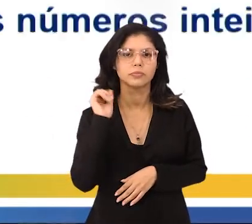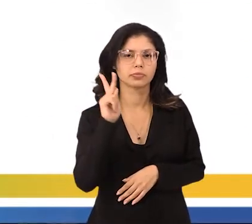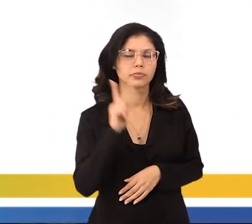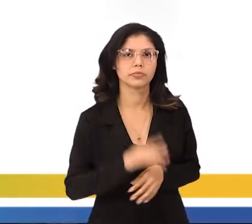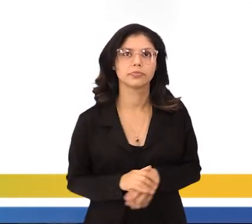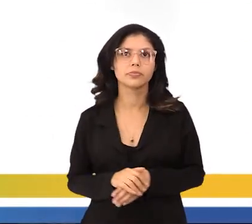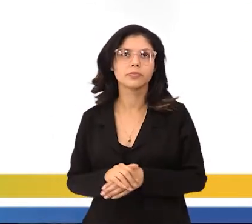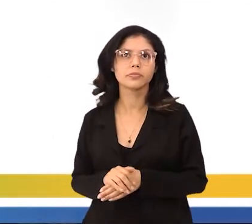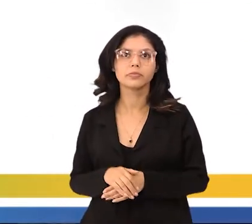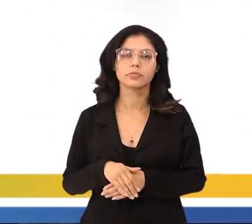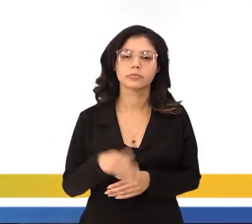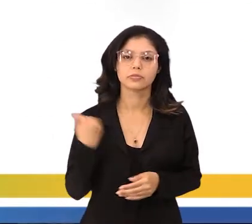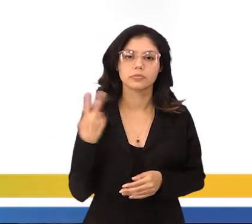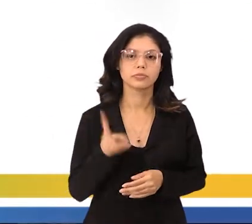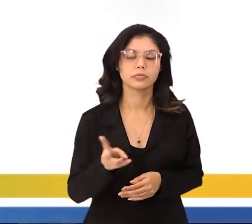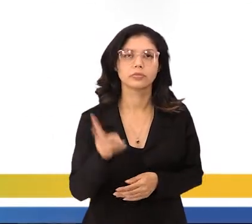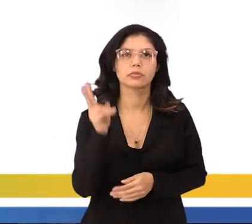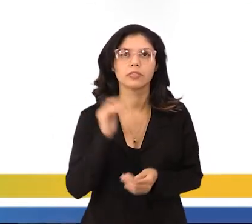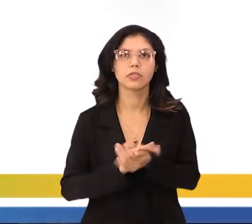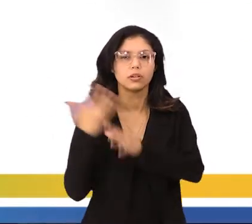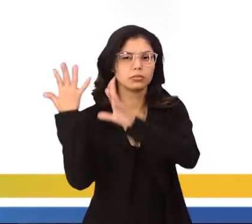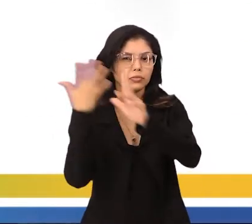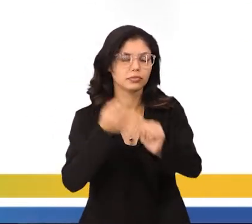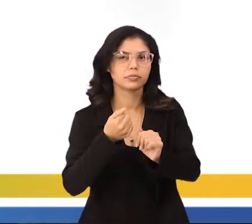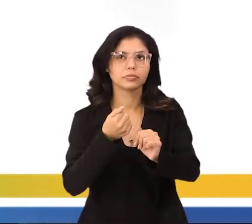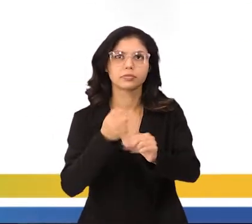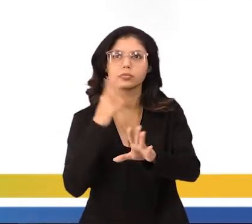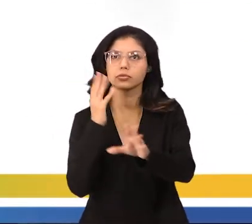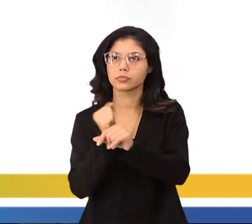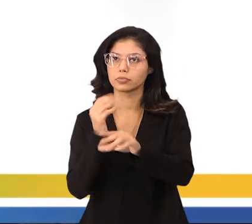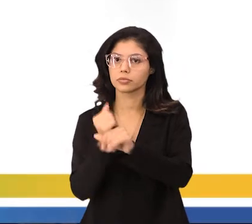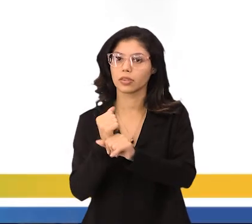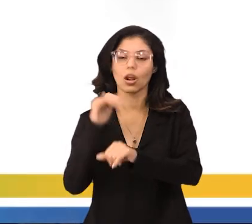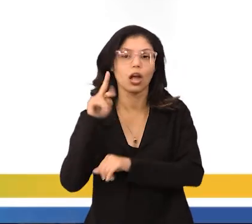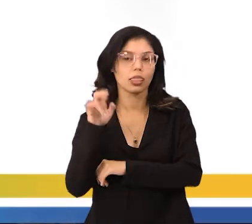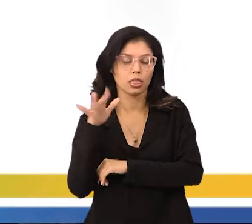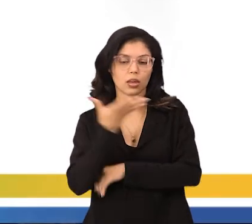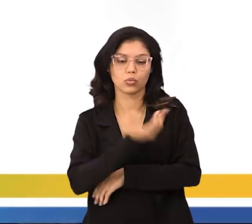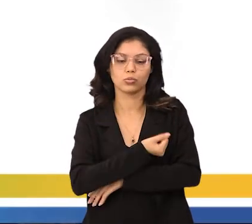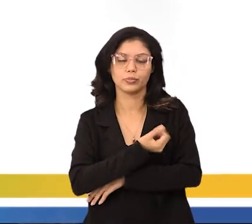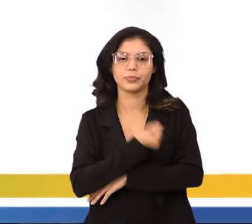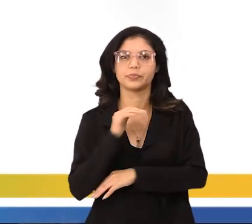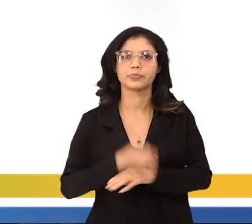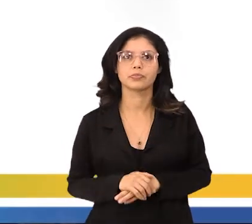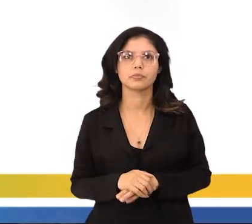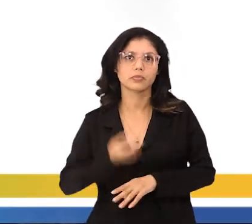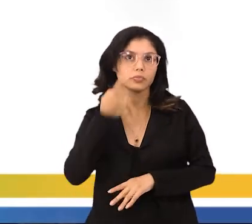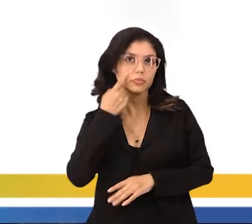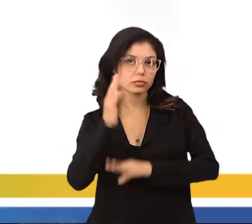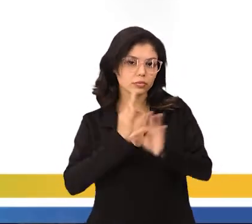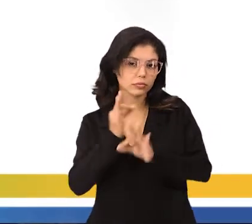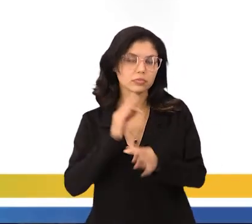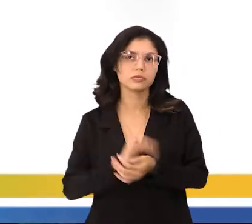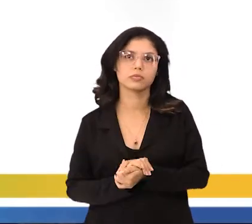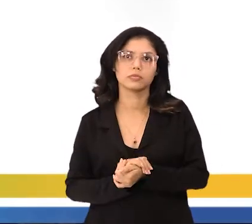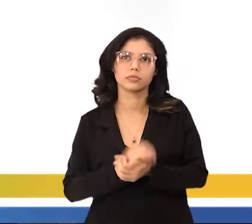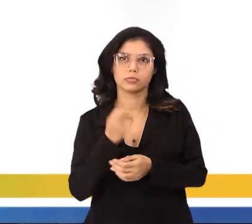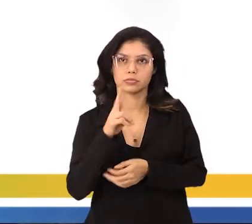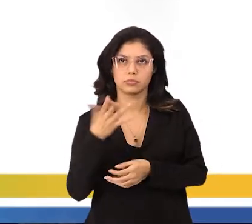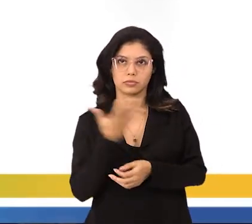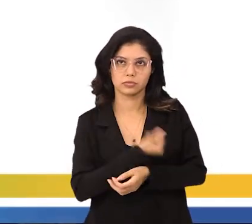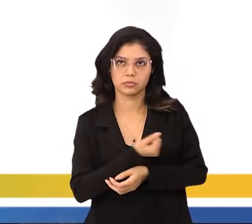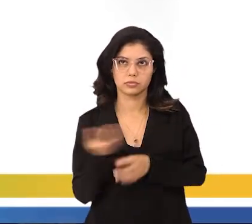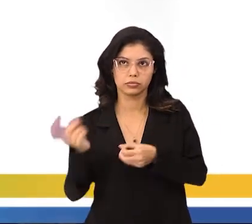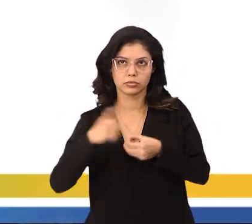Ok? Prosseguindo aqui, vamos relembrar as operações com os números inteiros. Antes de tratarmos as operações, nós